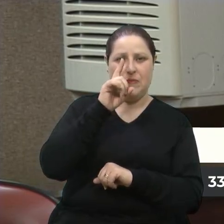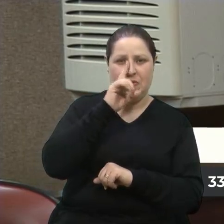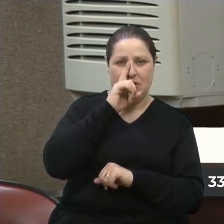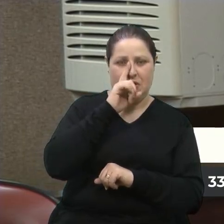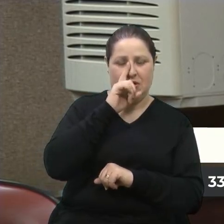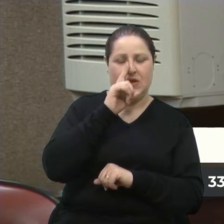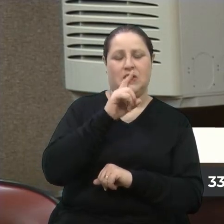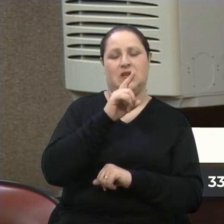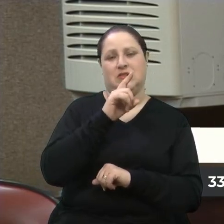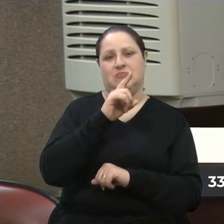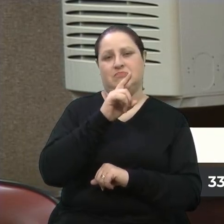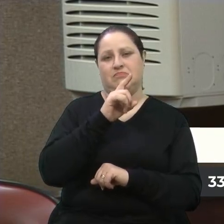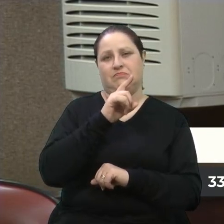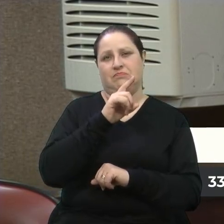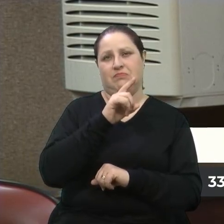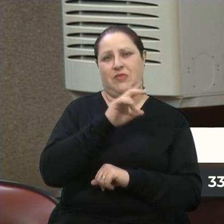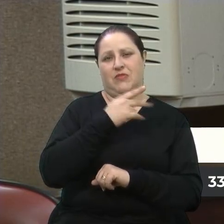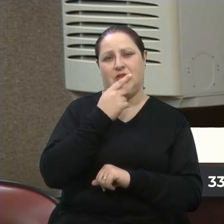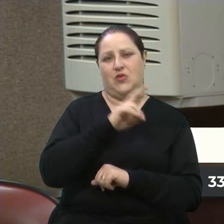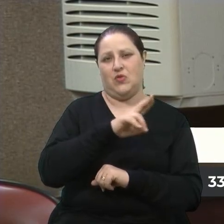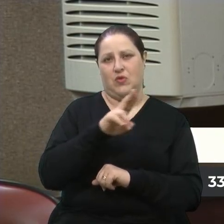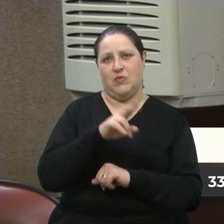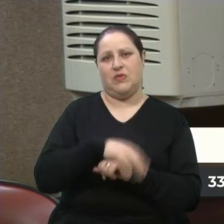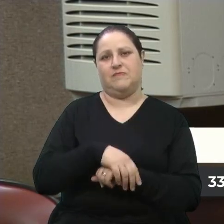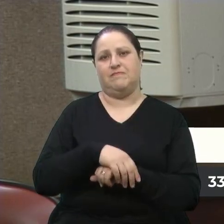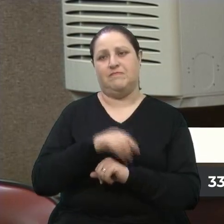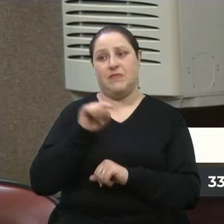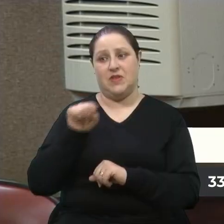antecedeu falou, realmente